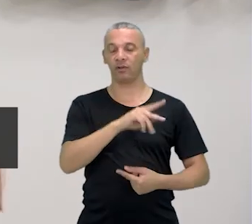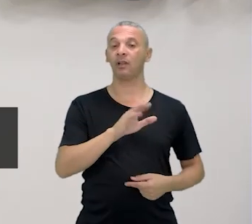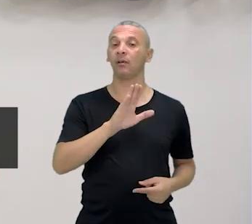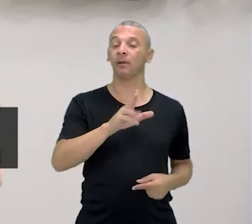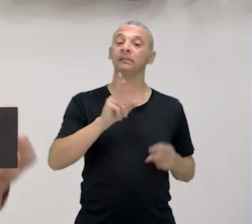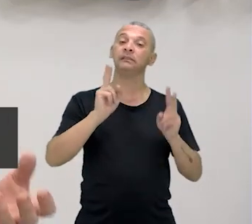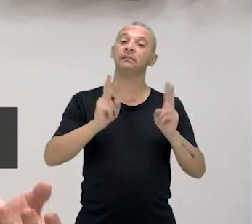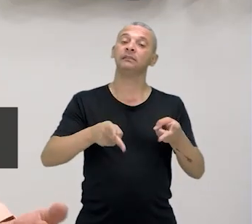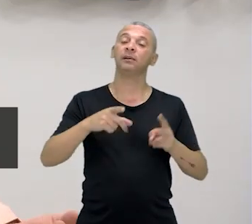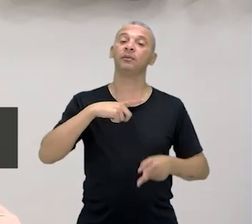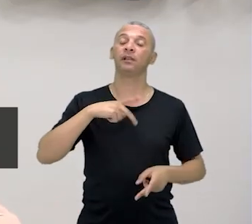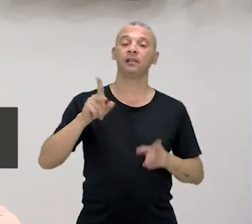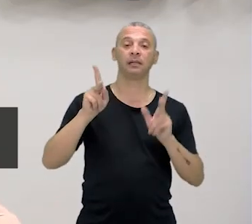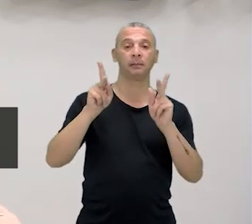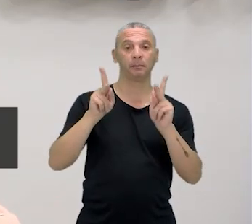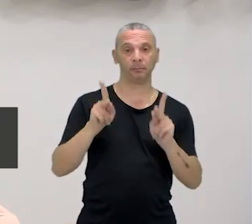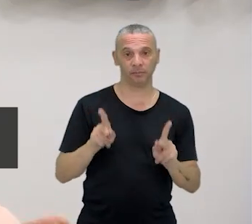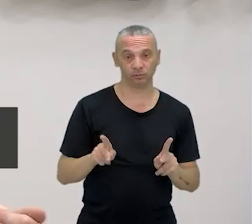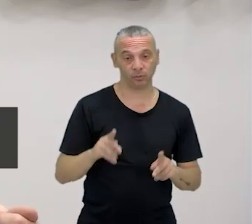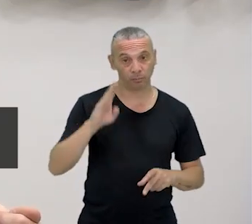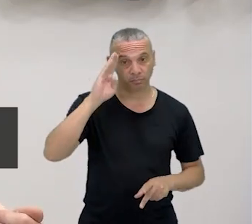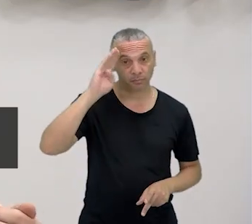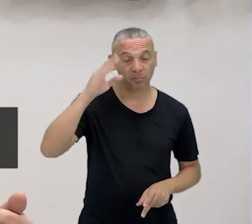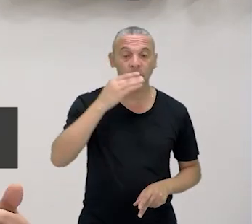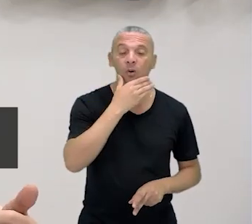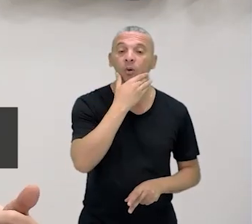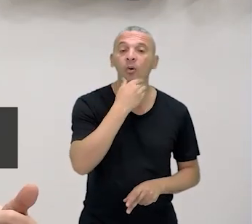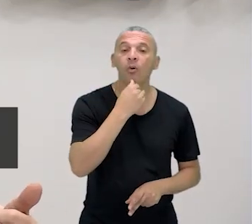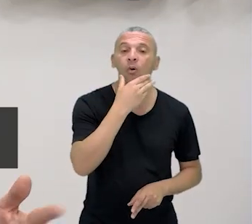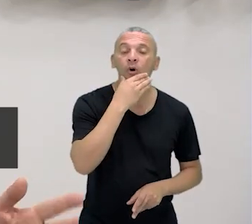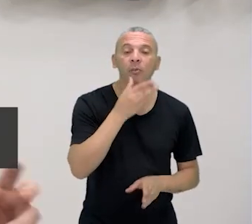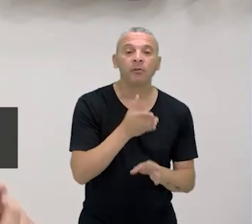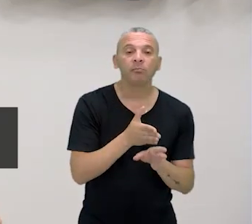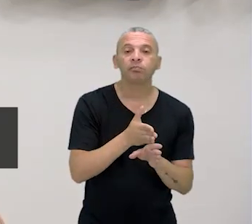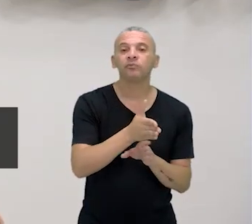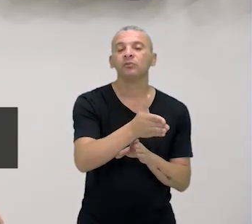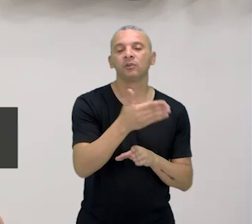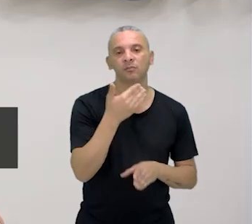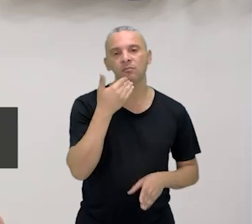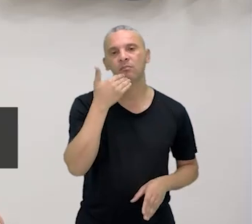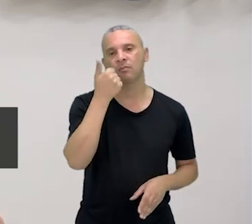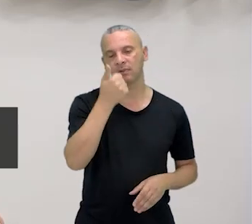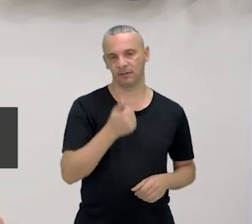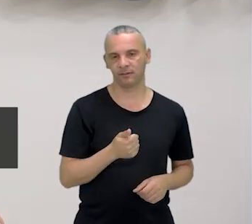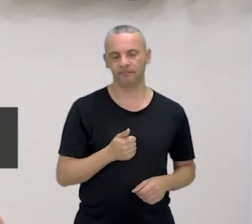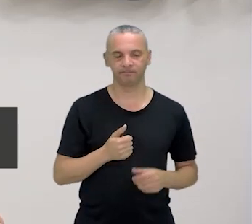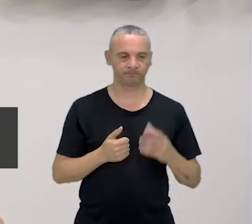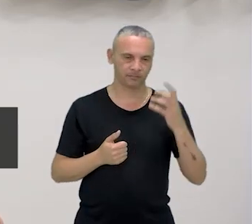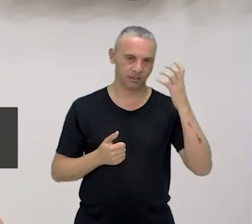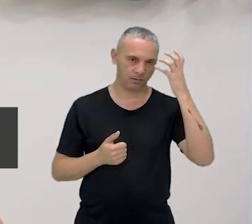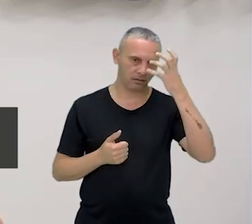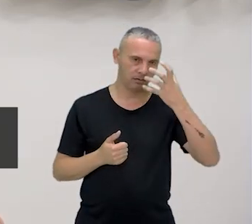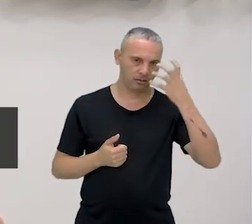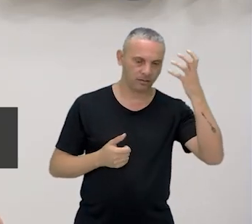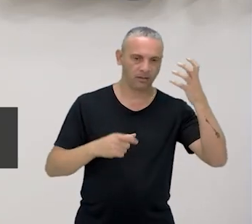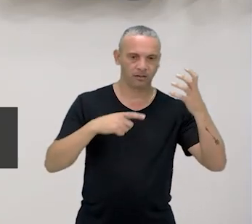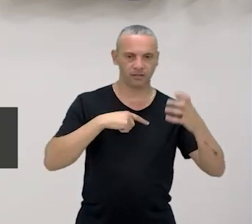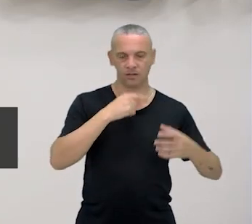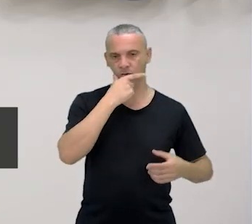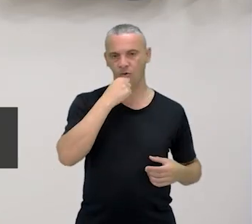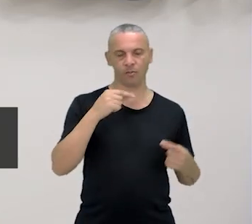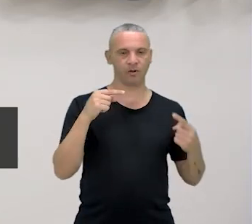sempre tinha que ter alguém, inclusive um homem, que a direcionasse melhor. No caso do nosso romance aí tem um homem que é o